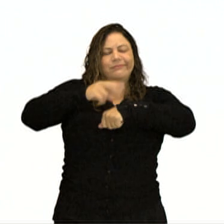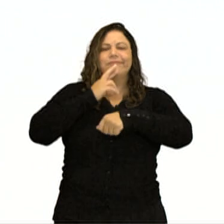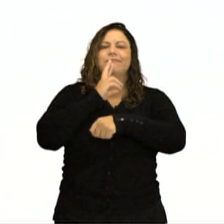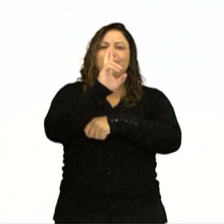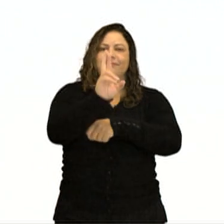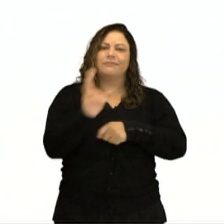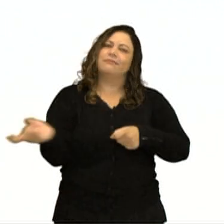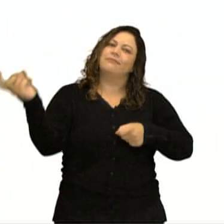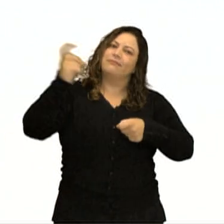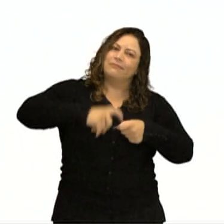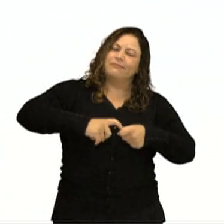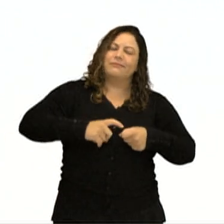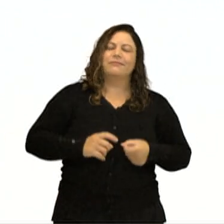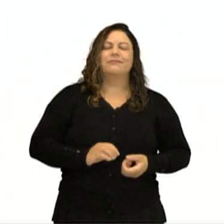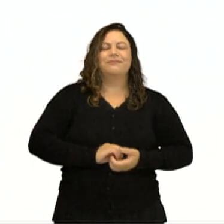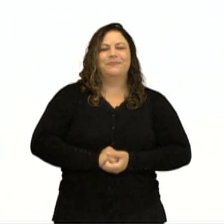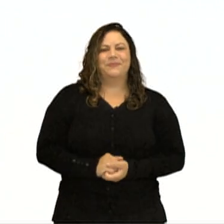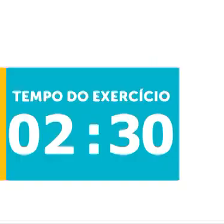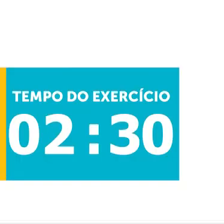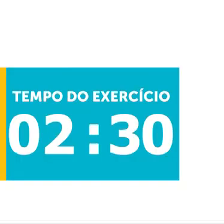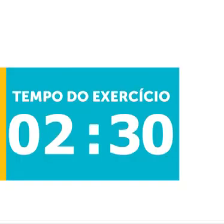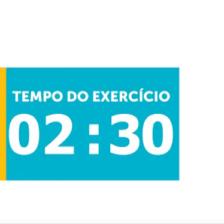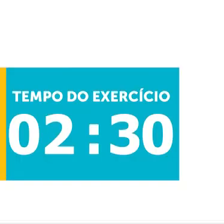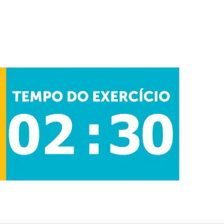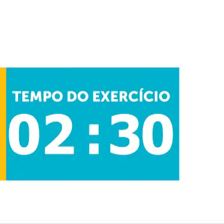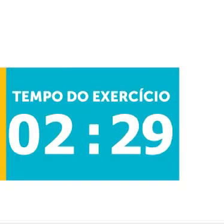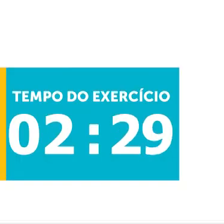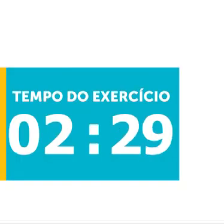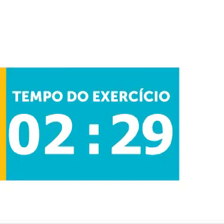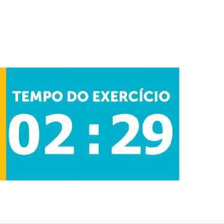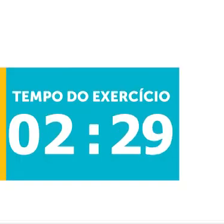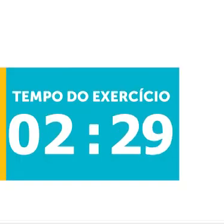responderem, eu logo volto para fazermos a correção.